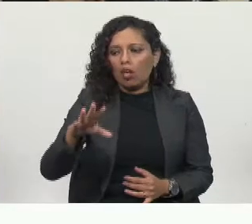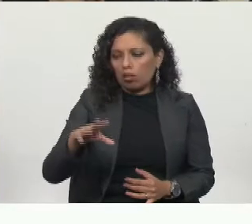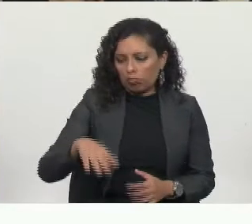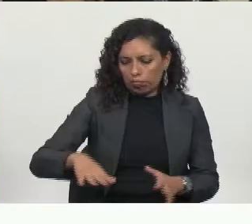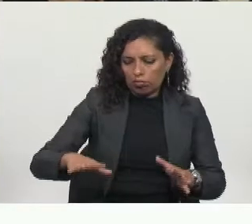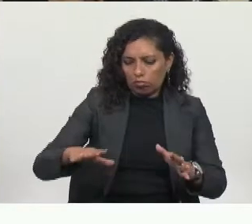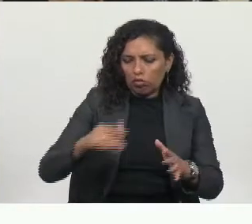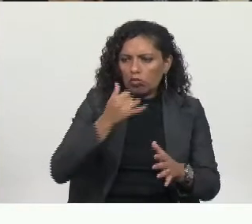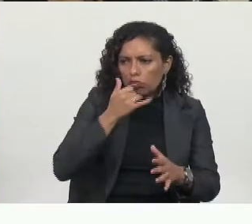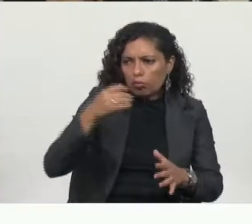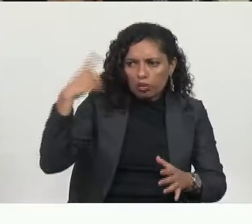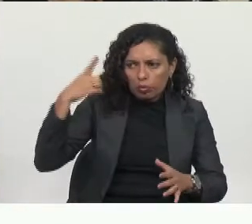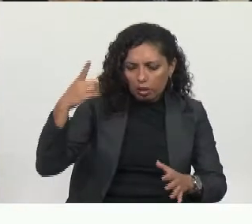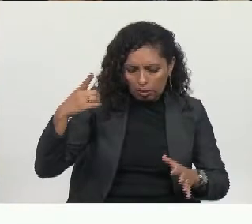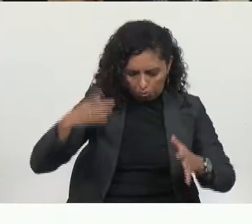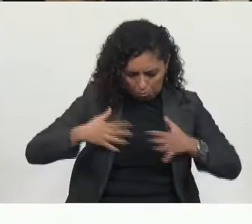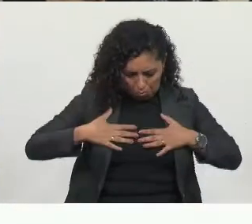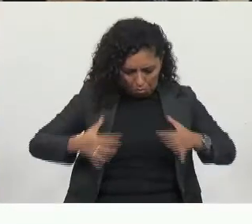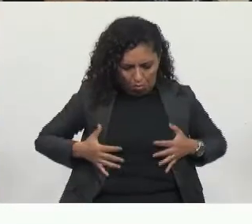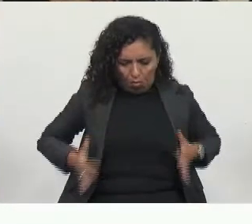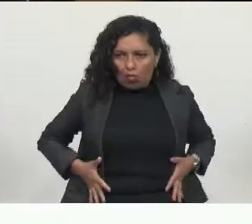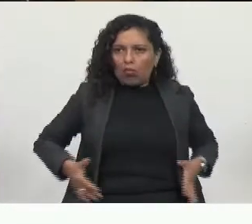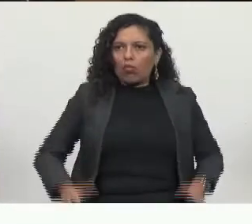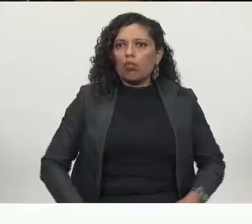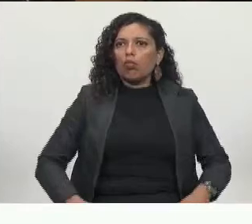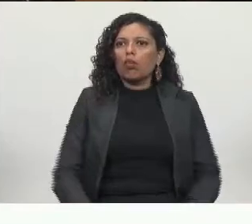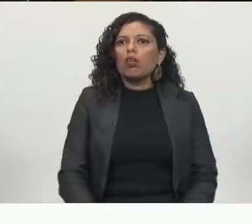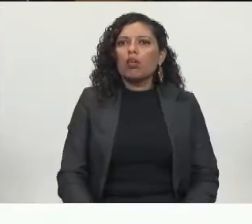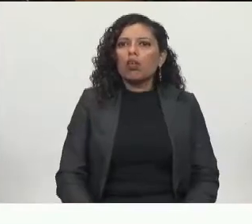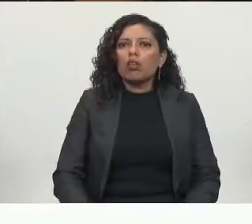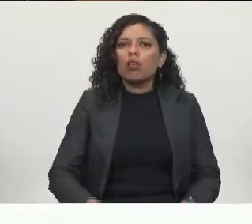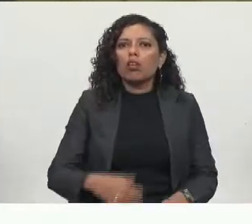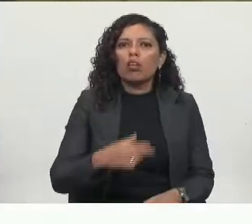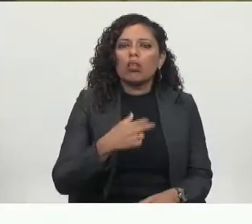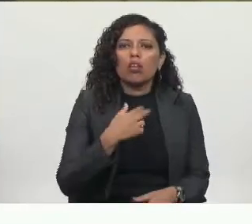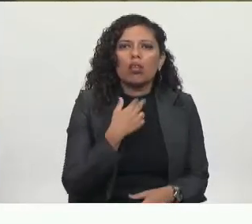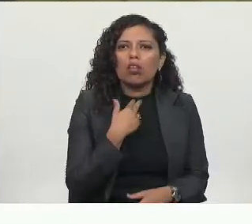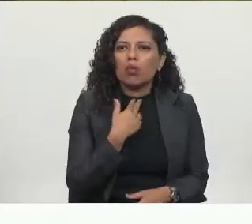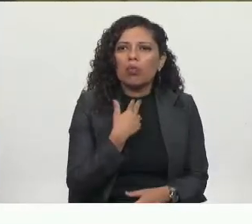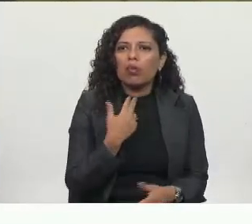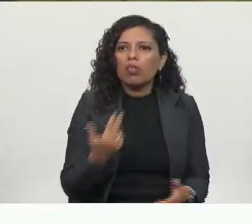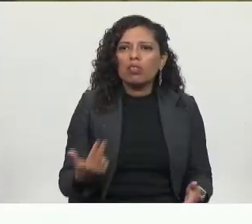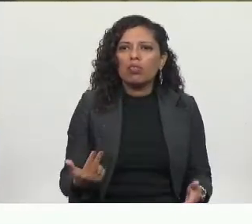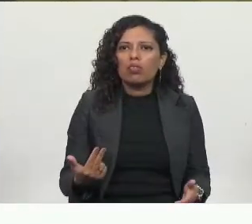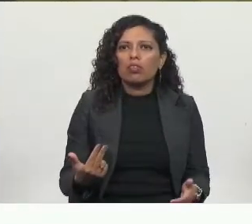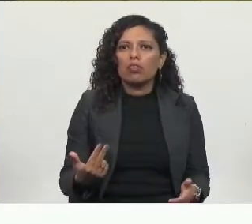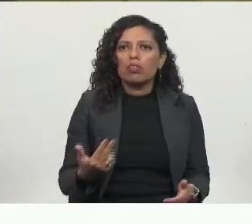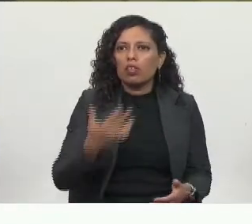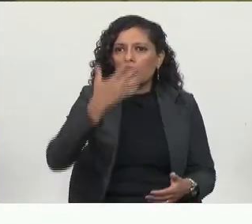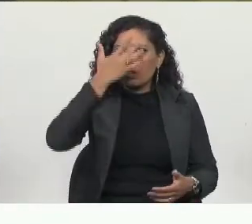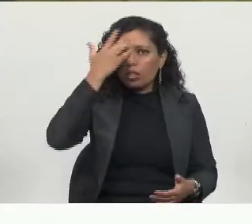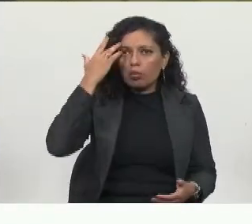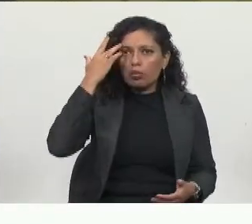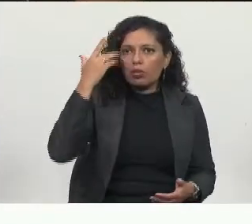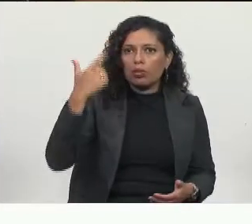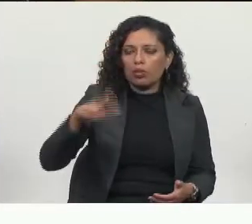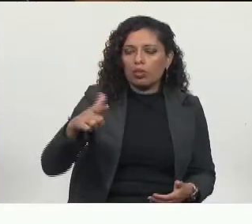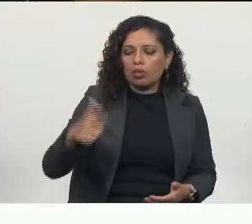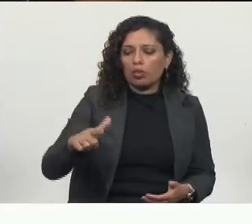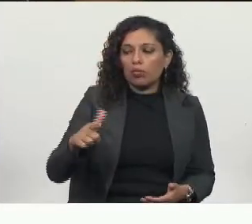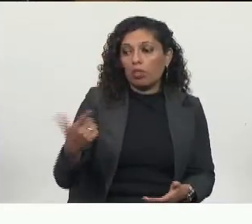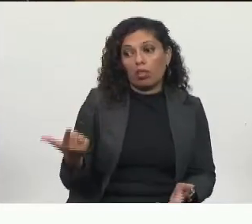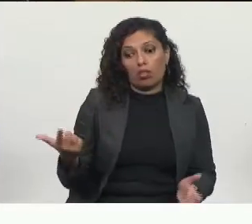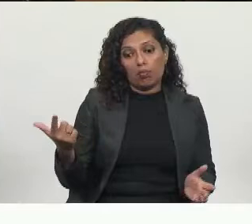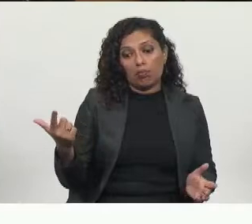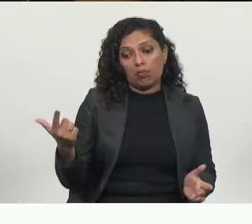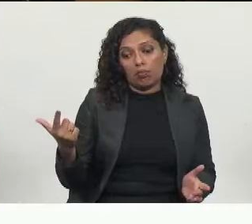deputado. Isso é muito constrangedor. Na realidade... Quem não tem porte, como é que quem não tem porte vai pegar a sua arma de você? Além disso, porque, né?